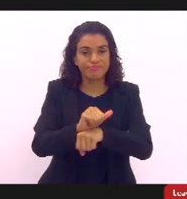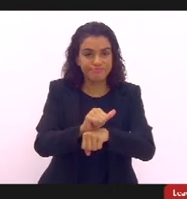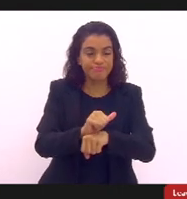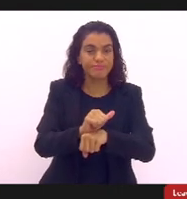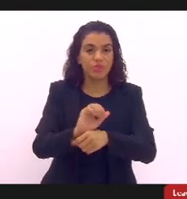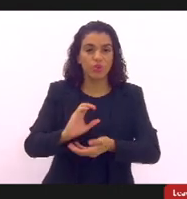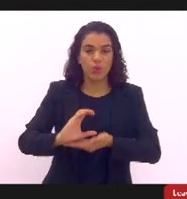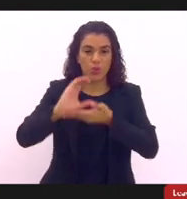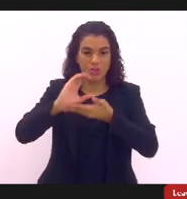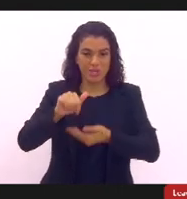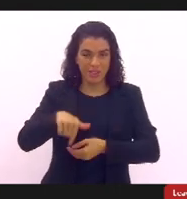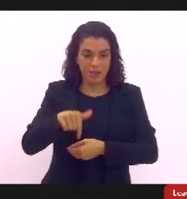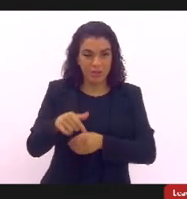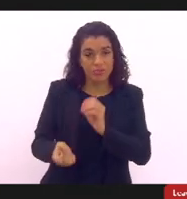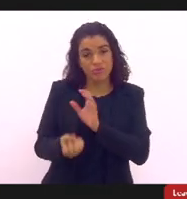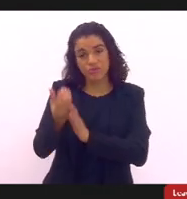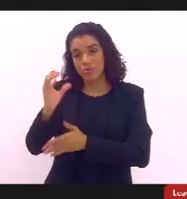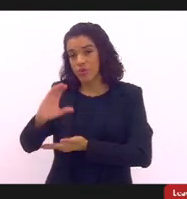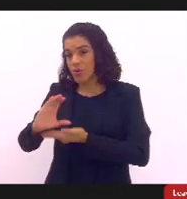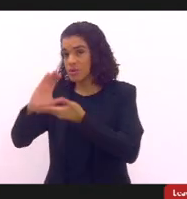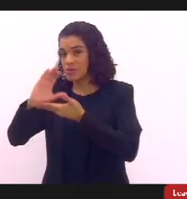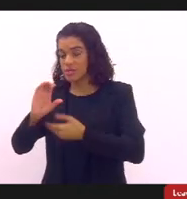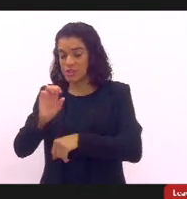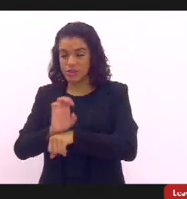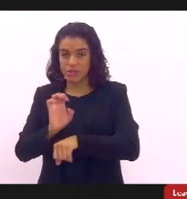conselho foi uma demanda que surgiu do conselho estadual, então